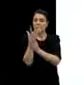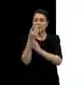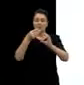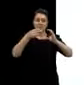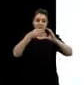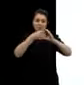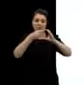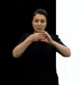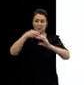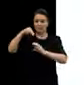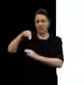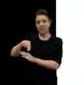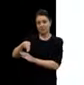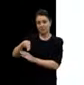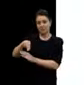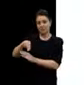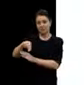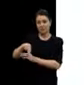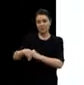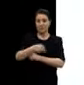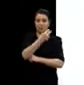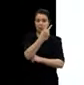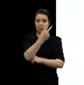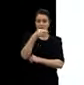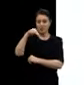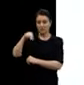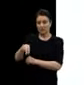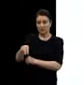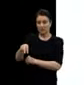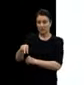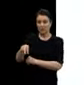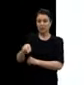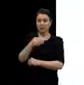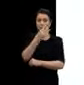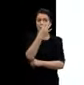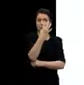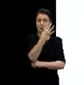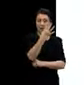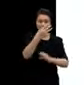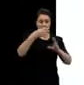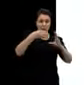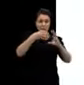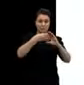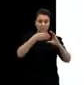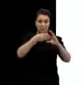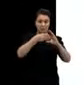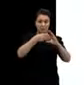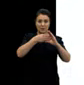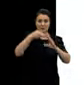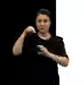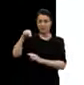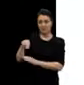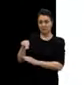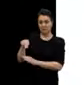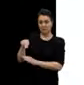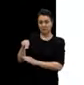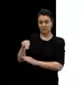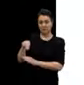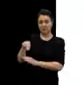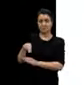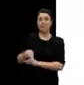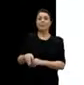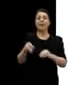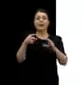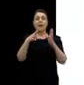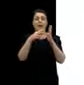células N. Então, a célula 2N vai originar 4 células N. A célula